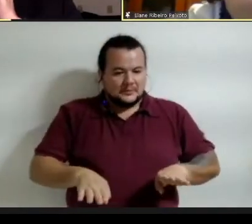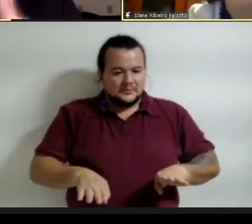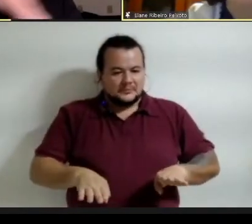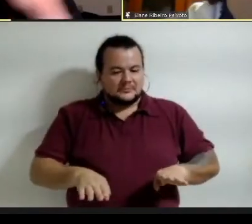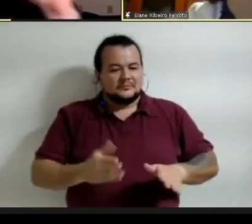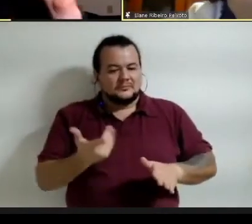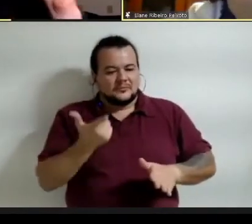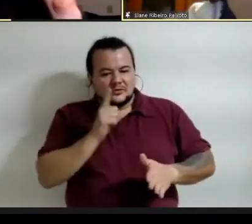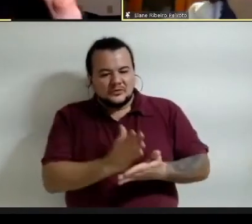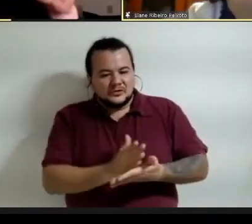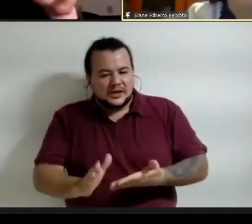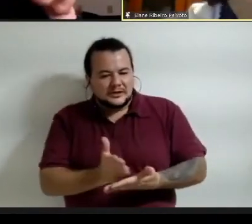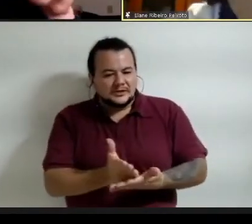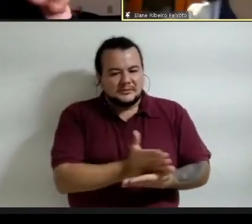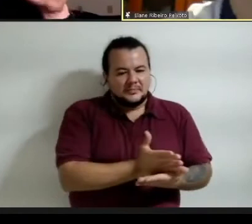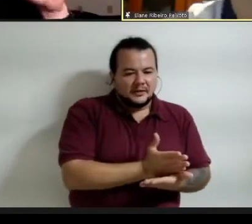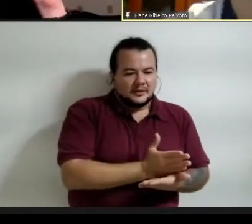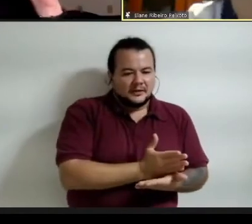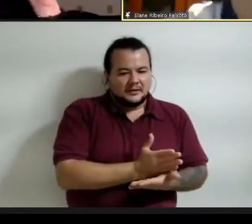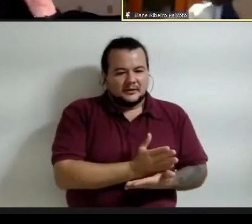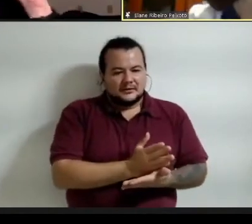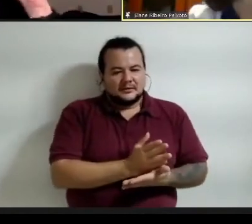faca. No segundo ponto...